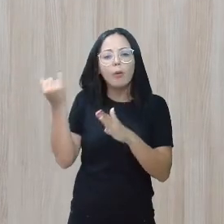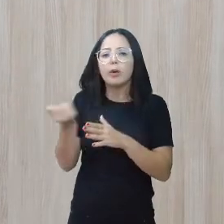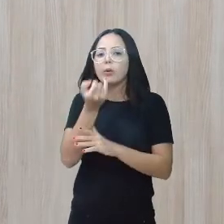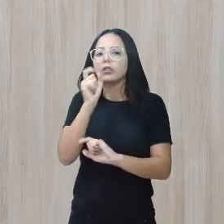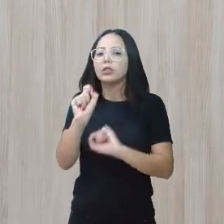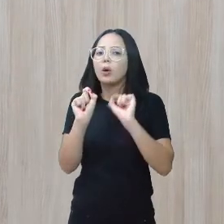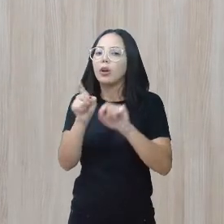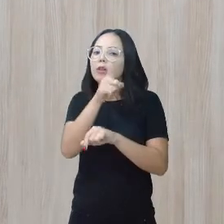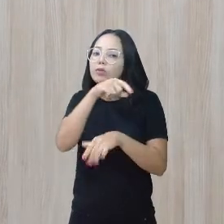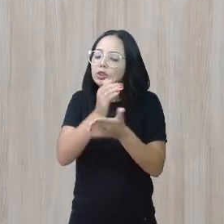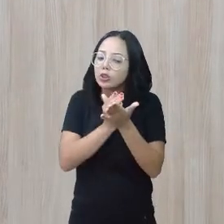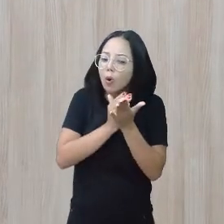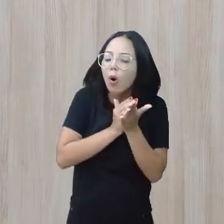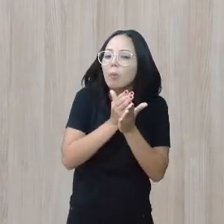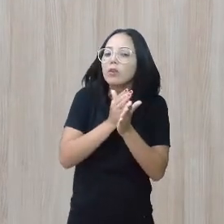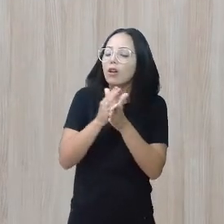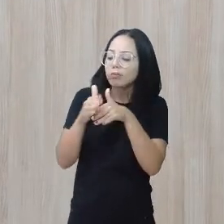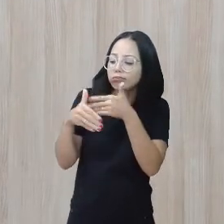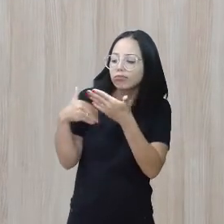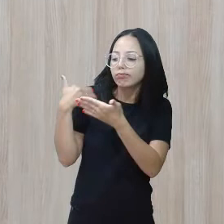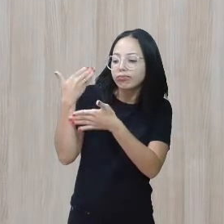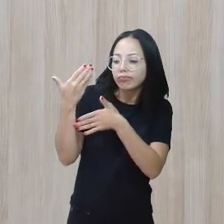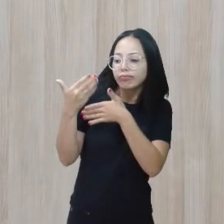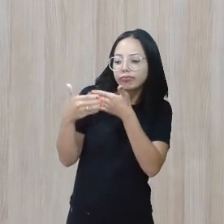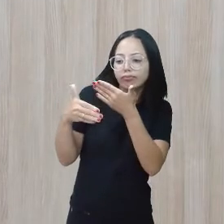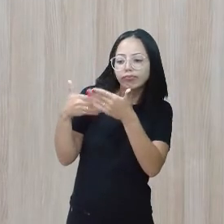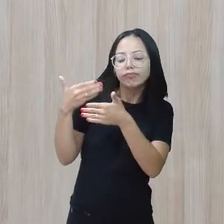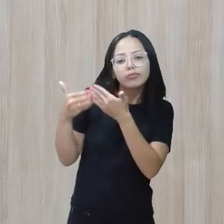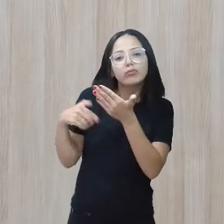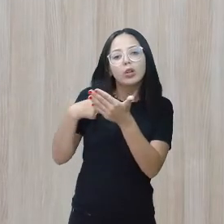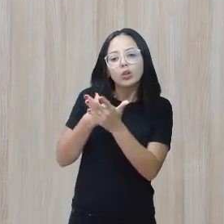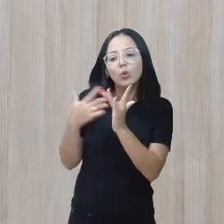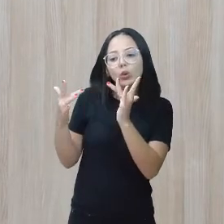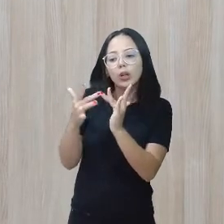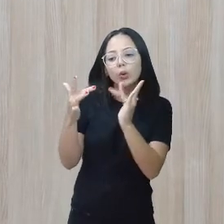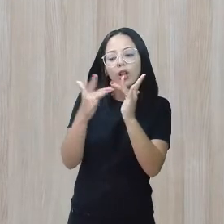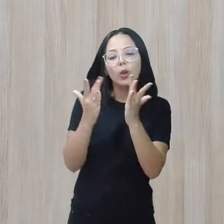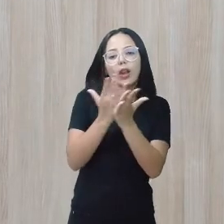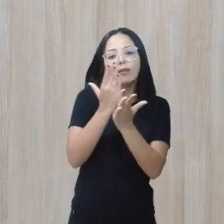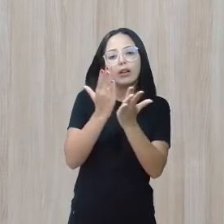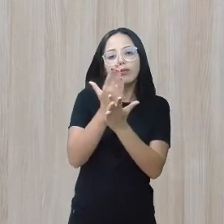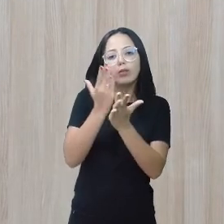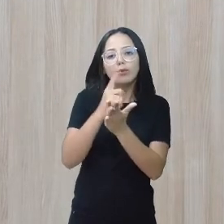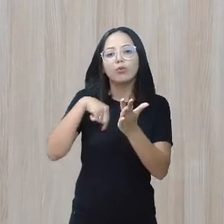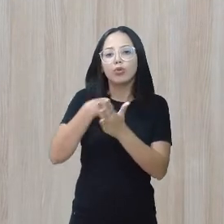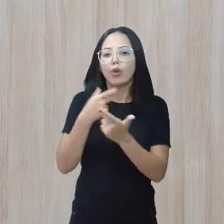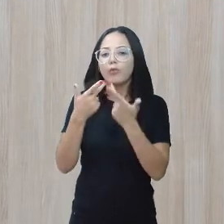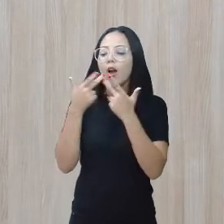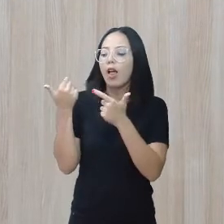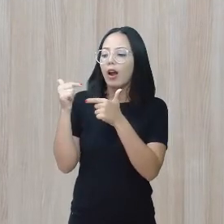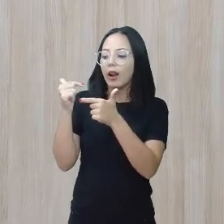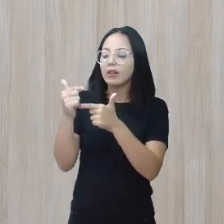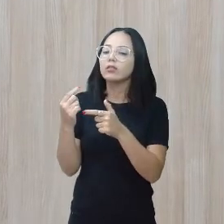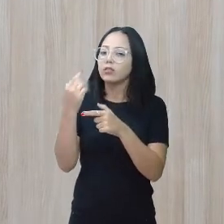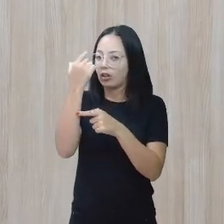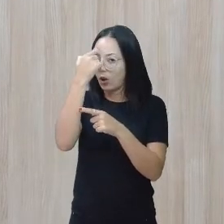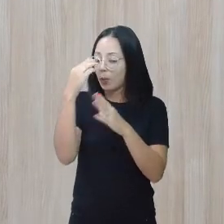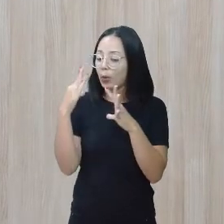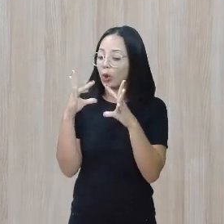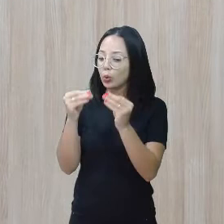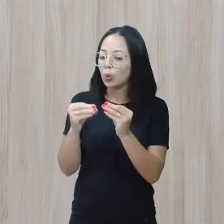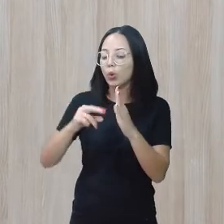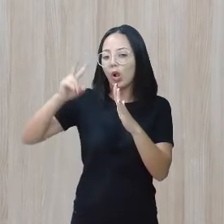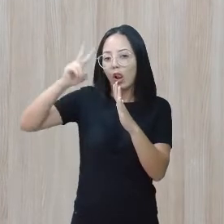é começar. Com o tempo, a gente vai entrando em contato com os livros que a gente considera clássicos, né? Que todo mundo leu, todo